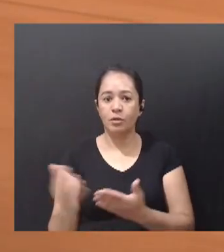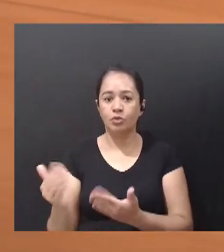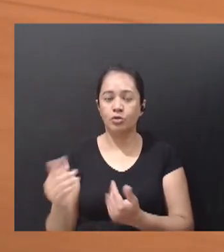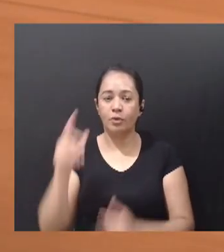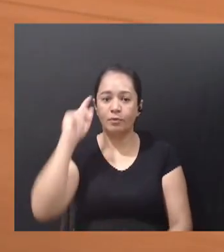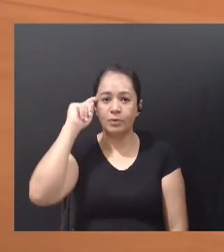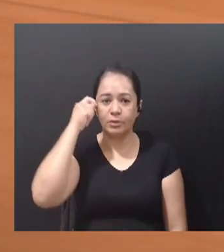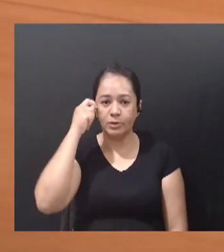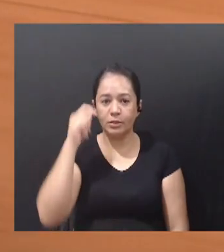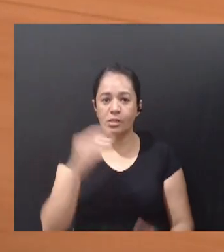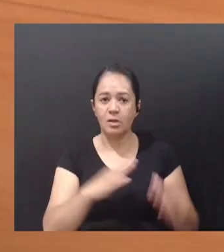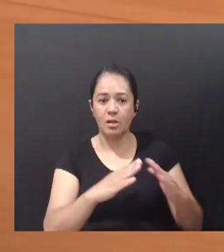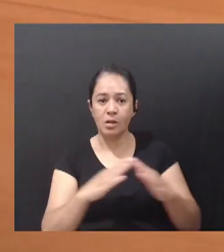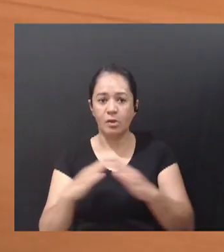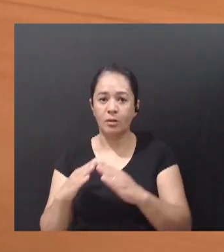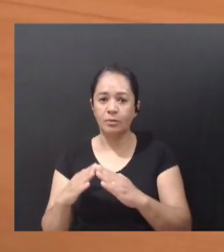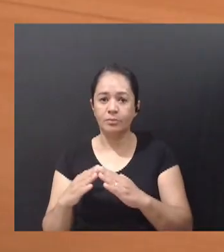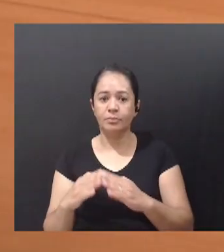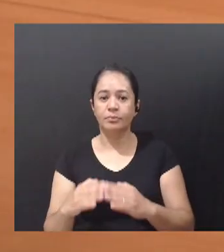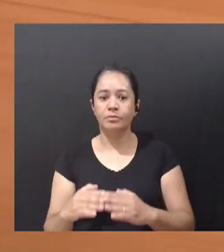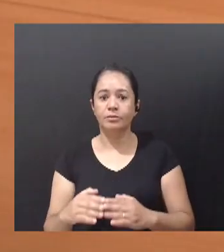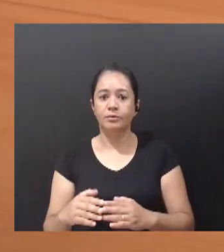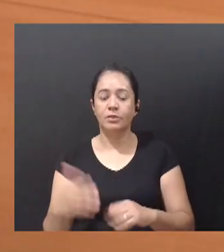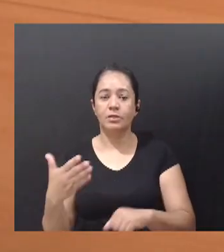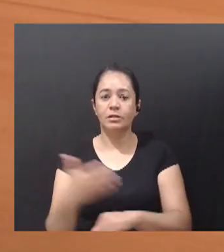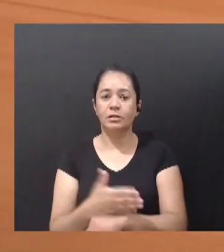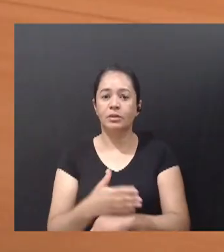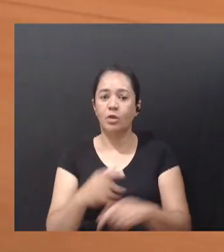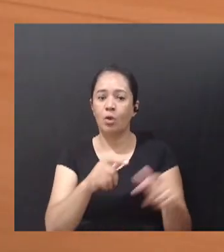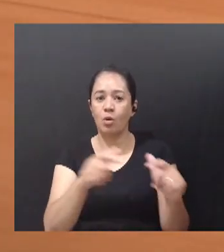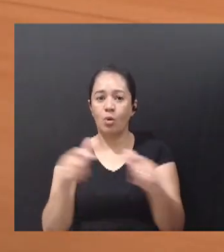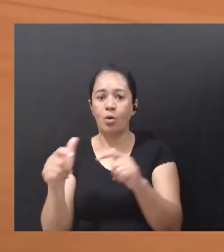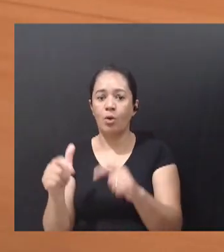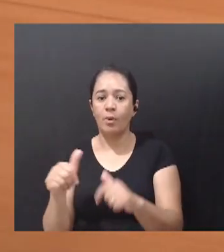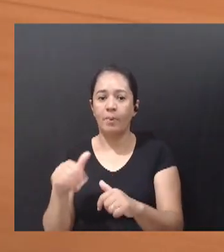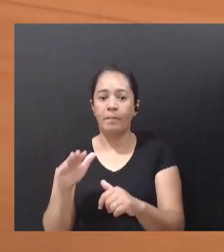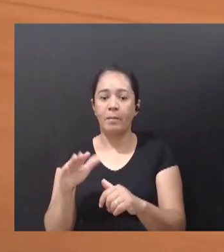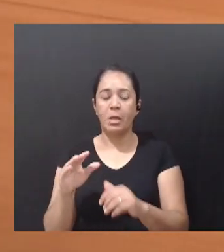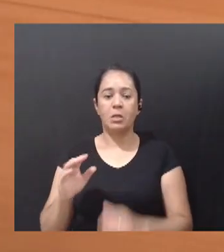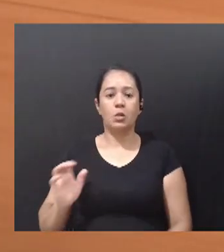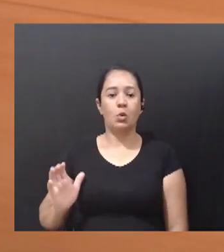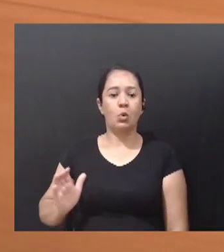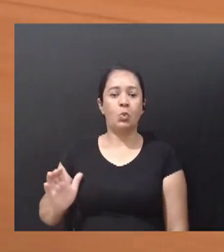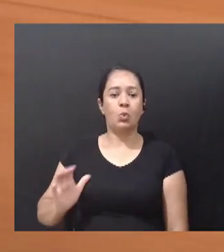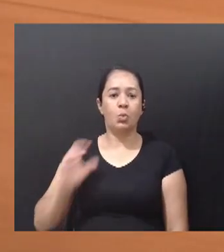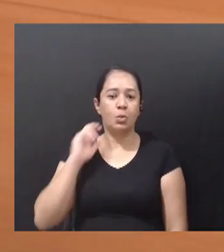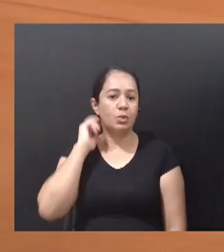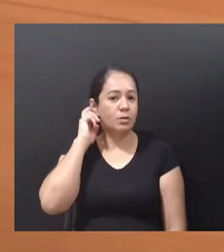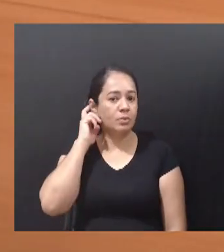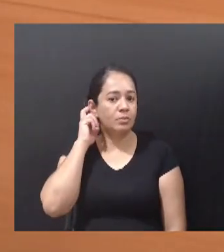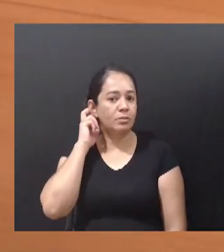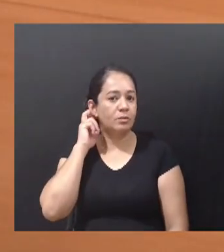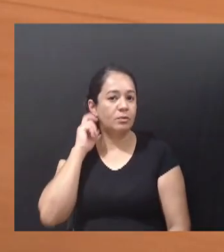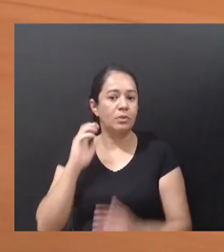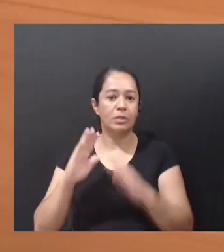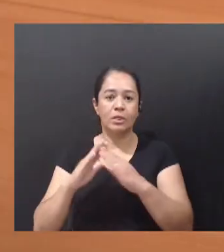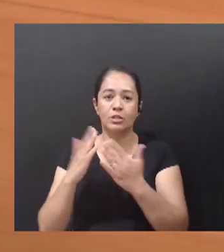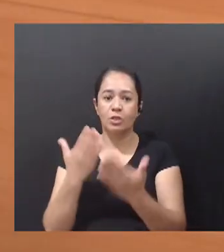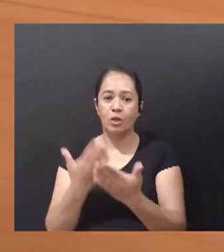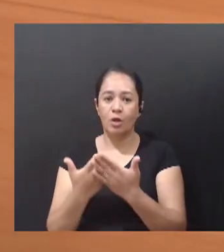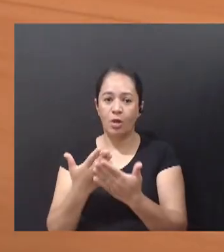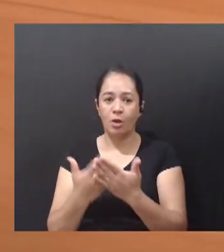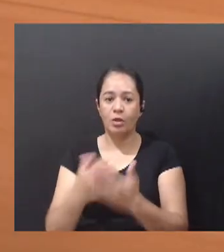periférica e ter acessado ali um ambiente um pouco mais elitizado, que é a Escola Técnica do Cutuca. E aí eu vi,